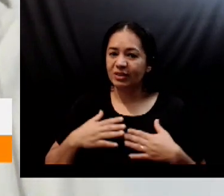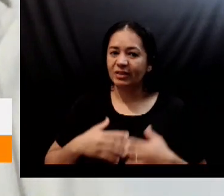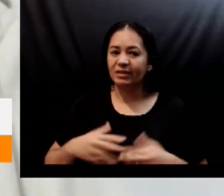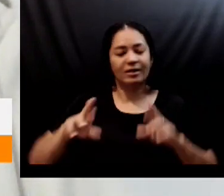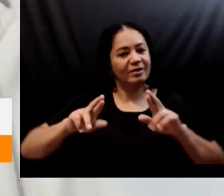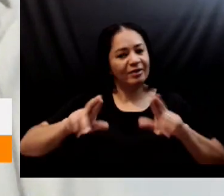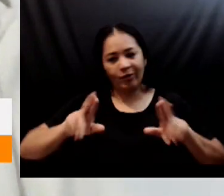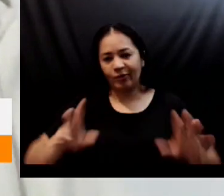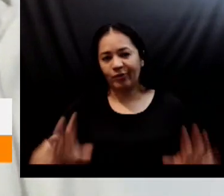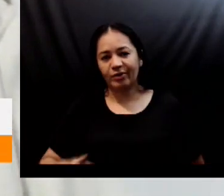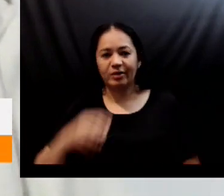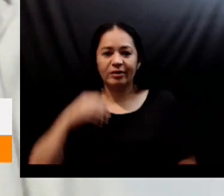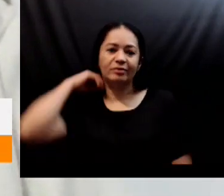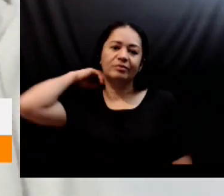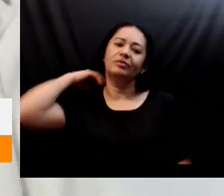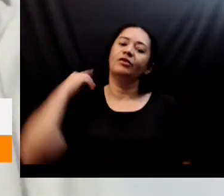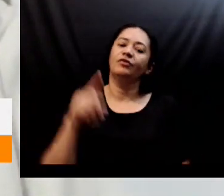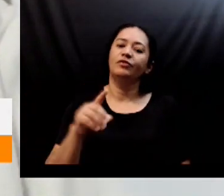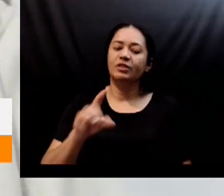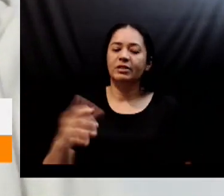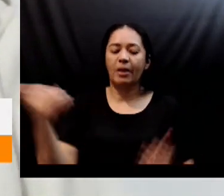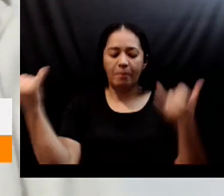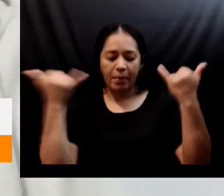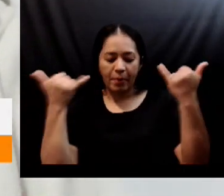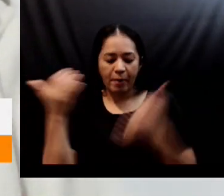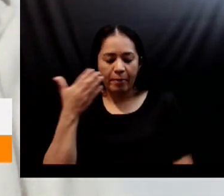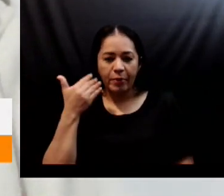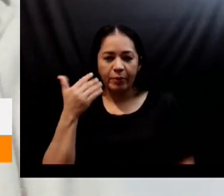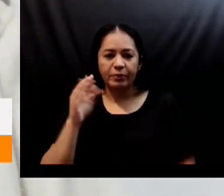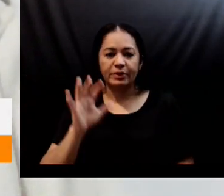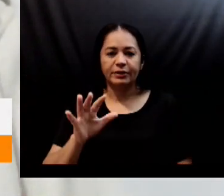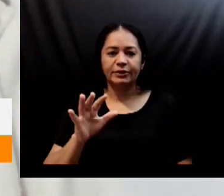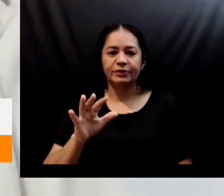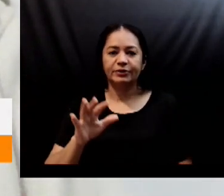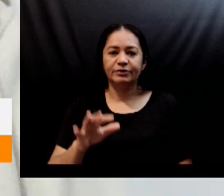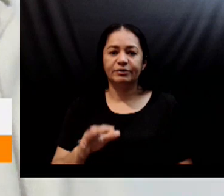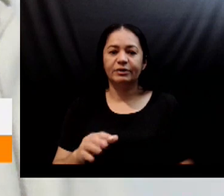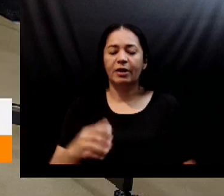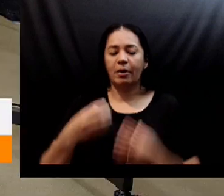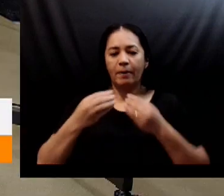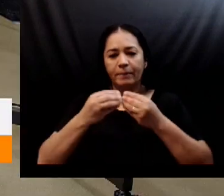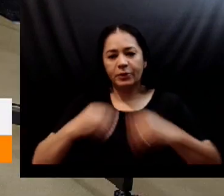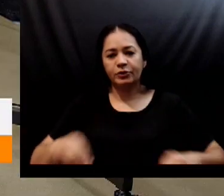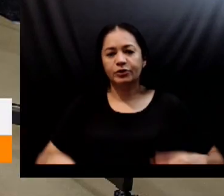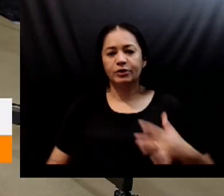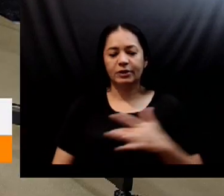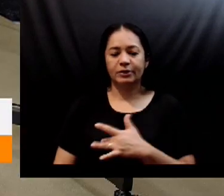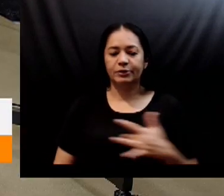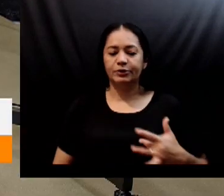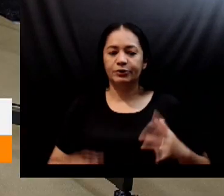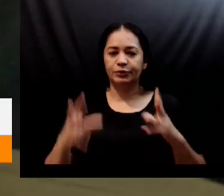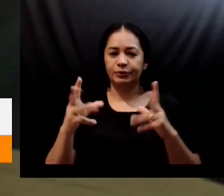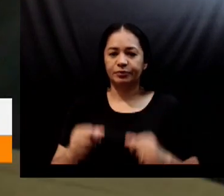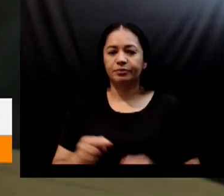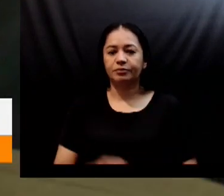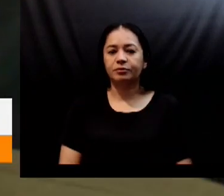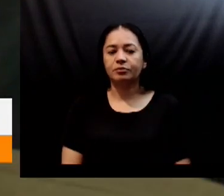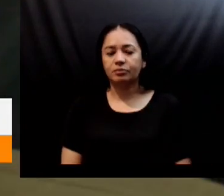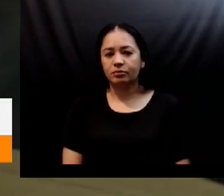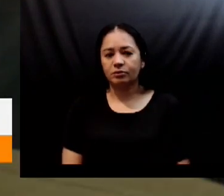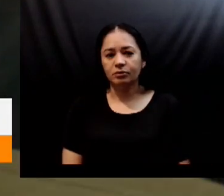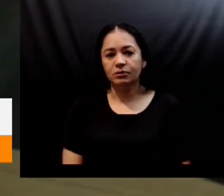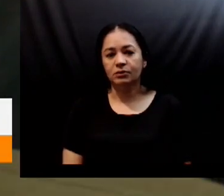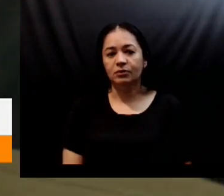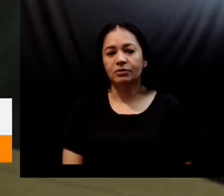mais informação ali. Então, isso com certeza está afetando a saúde de todos. É verdade, né, muitas vezes a gente fala assim: